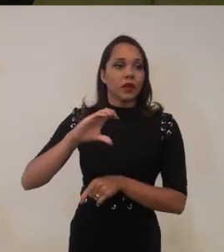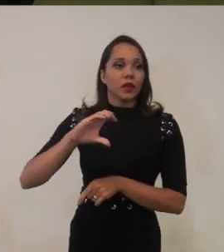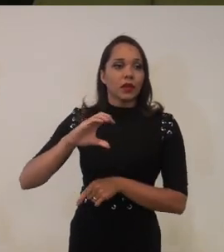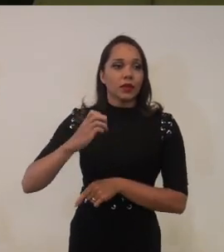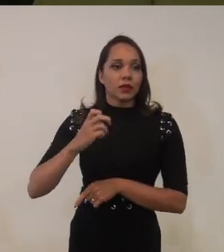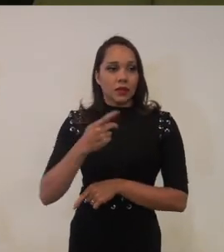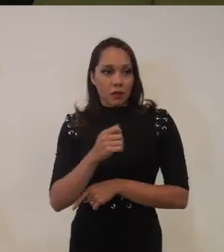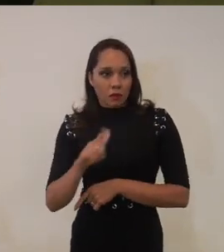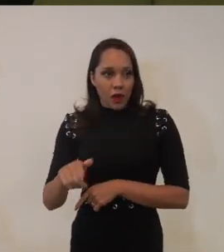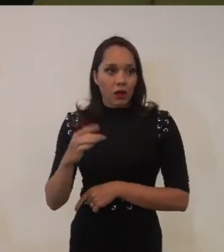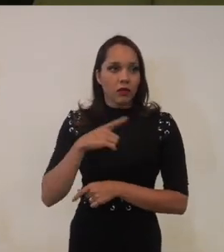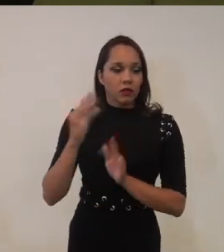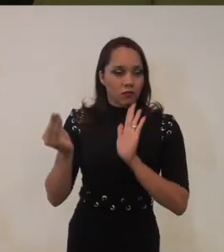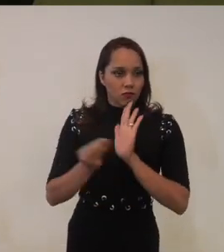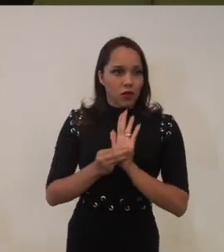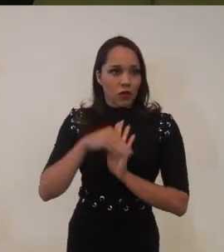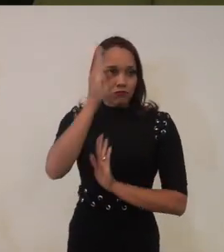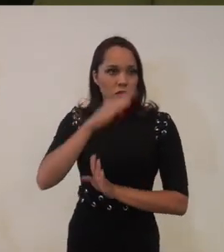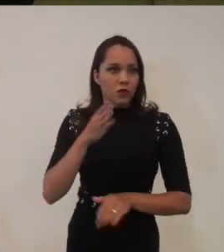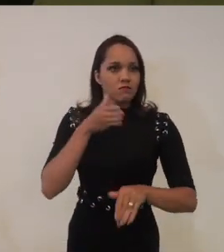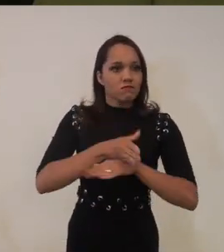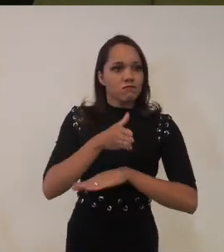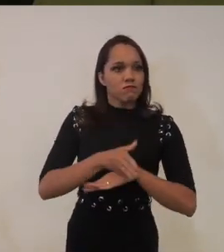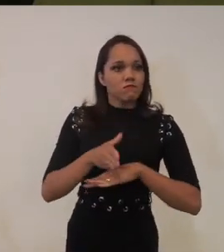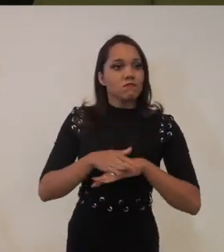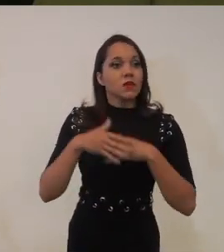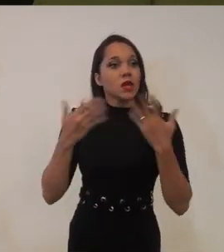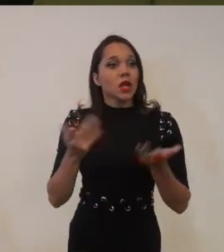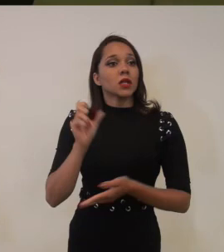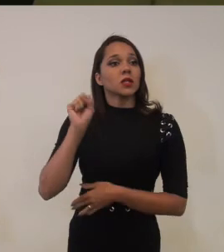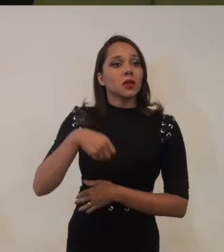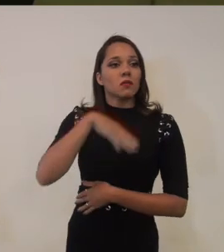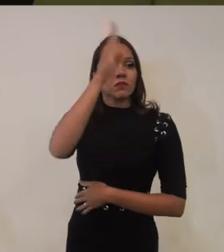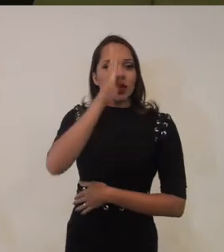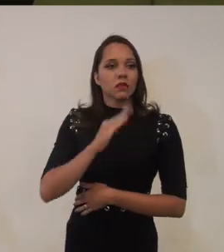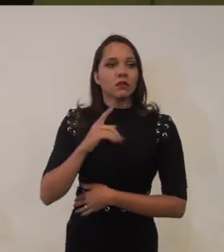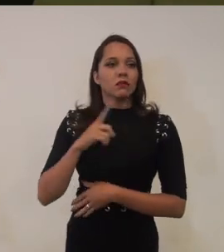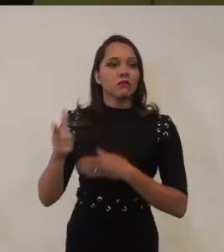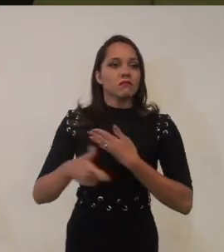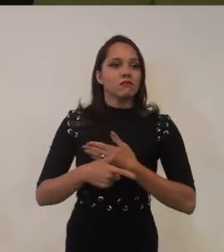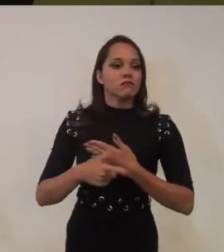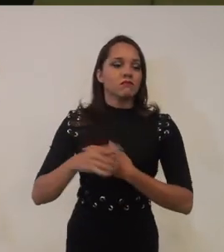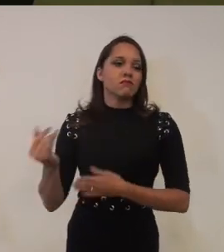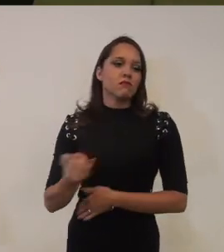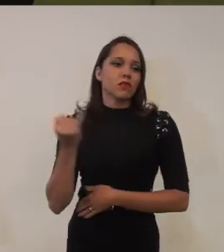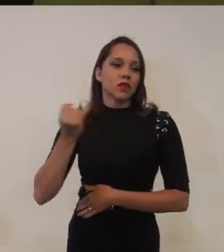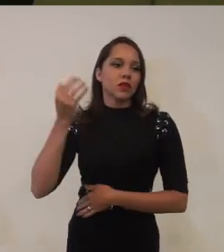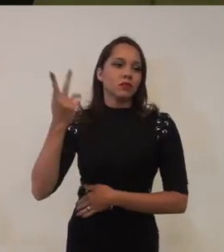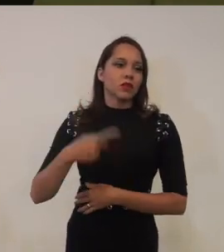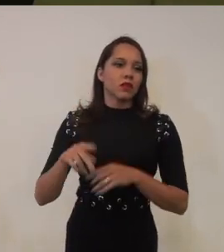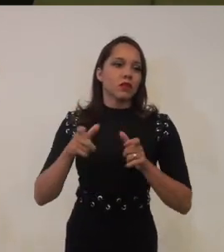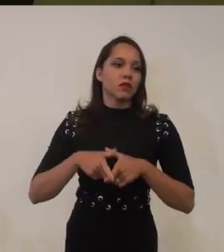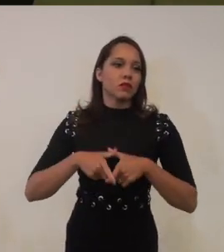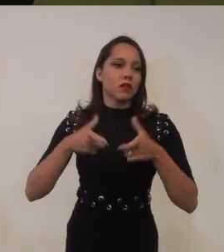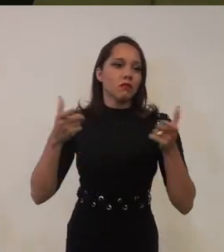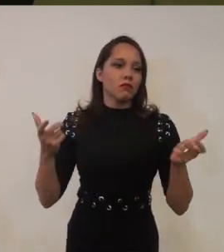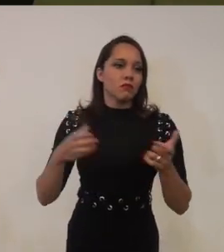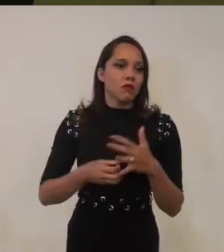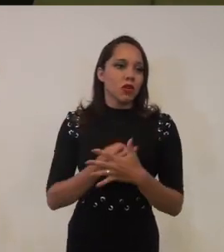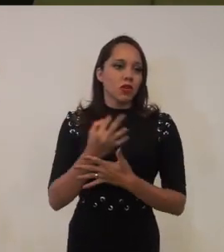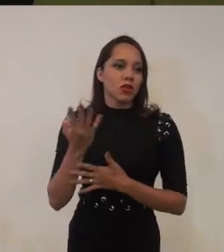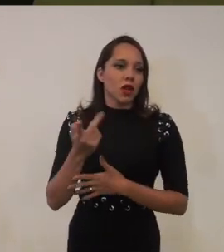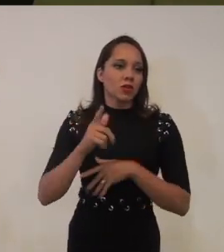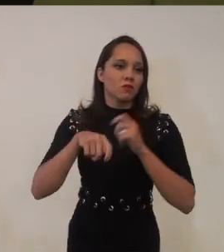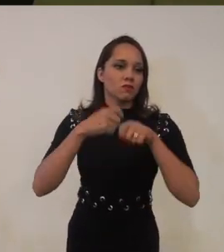colocado, o Brasil tem participado, mas e aí sim o Brasil tem um papel importante pelo seu próprio tamanho